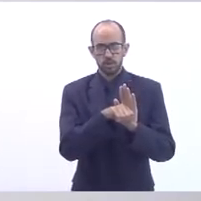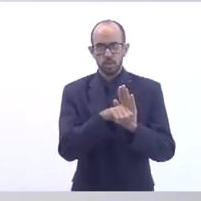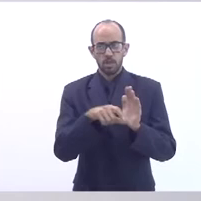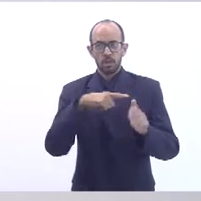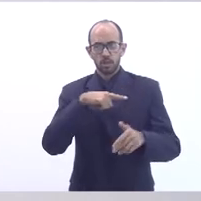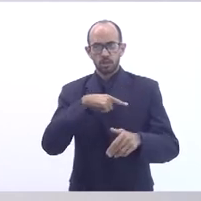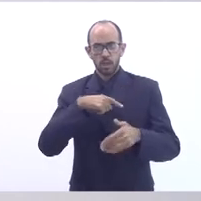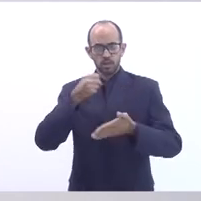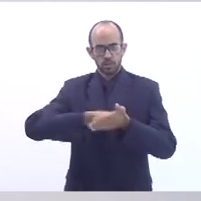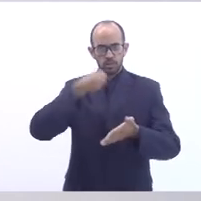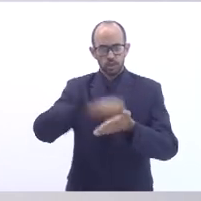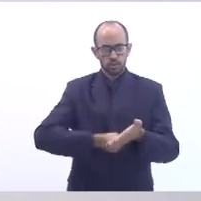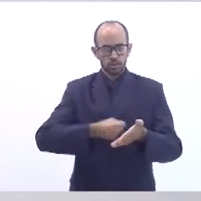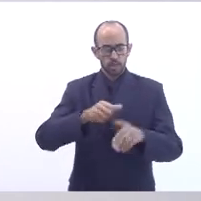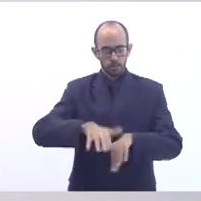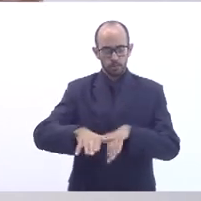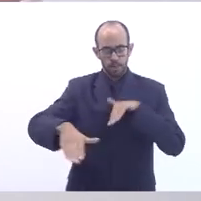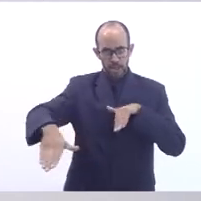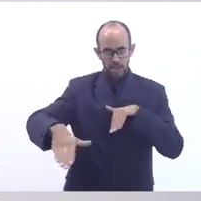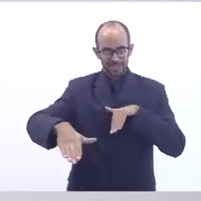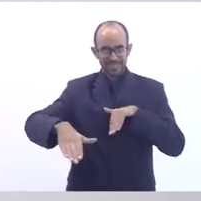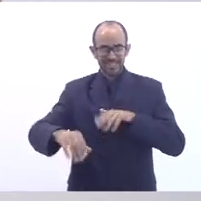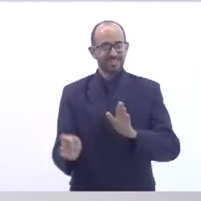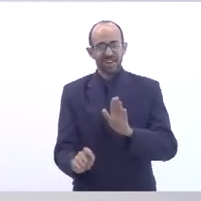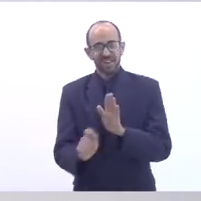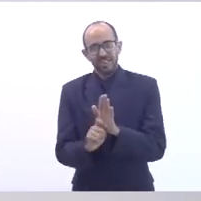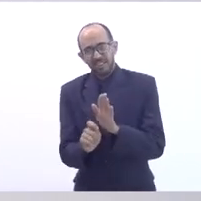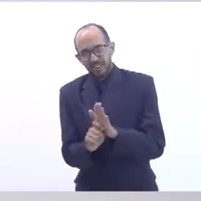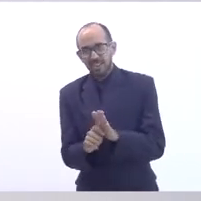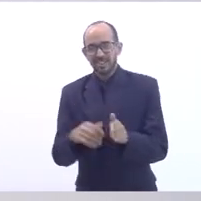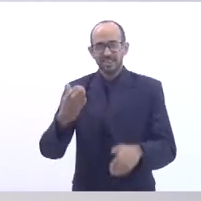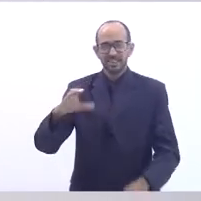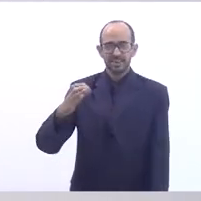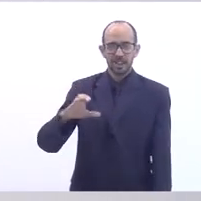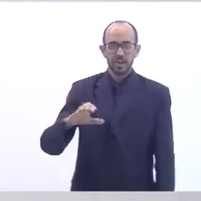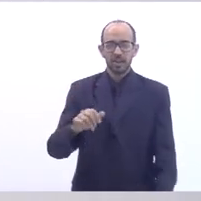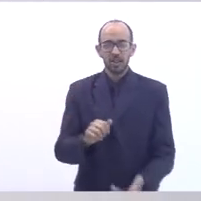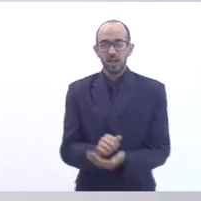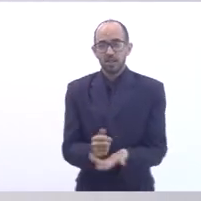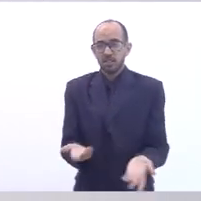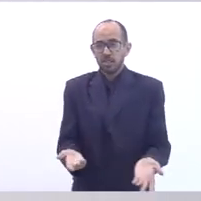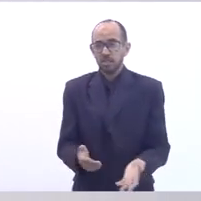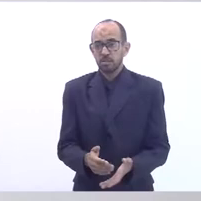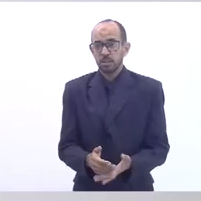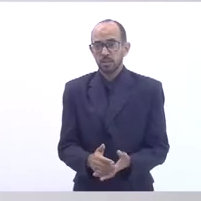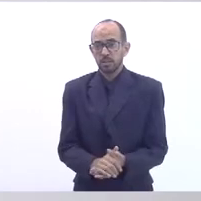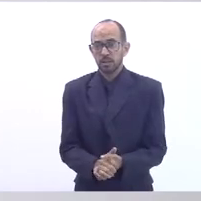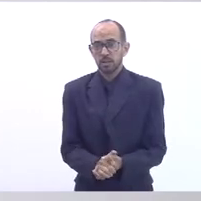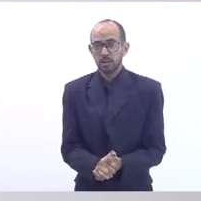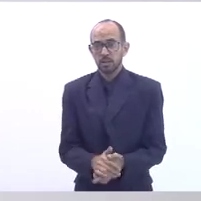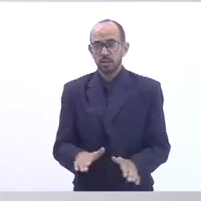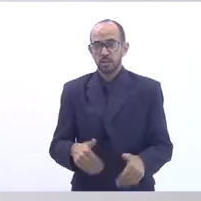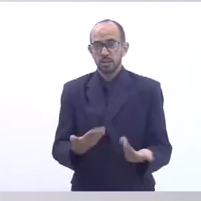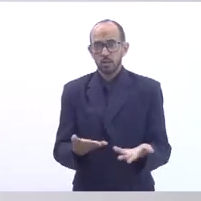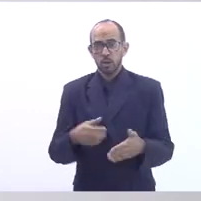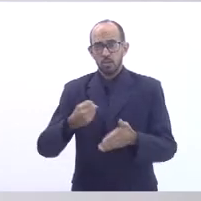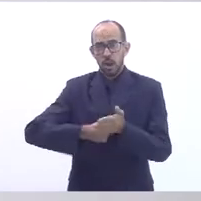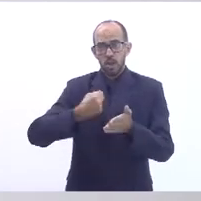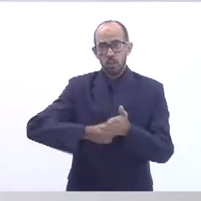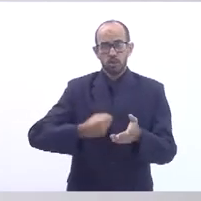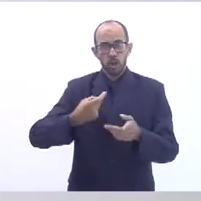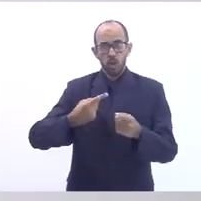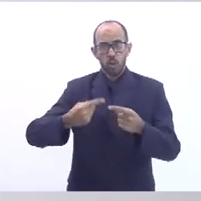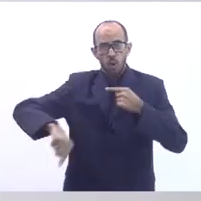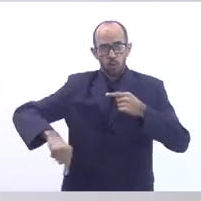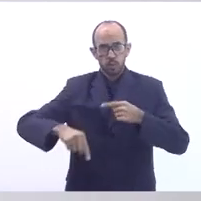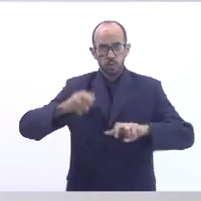os militantes das marchas da maconha do Rio de Janeiro de Niterói de qualquer outra cidade mas que envolva a luta anti